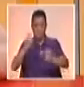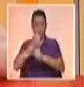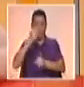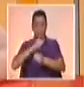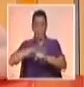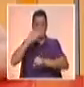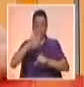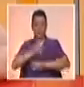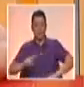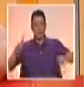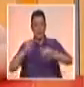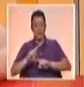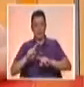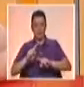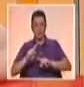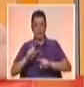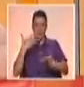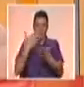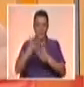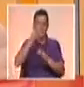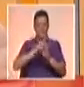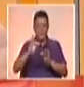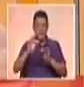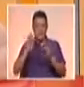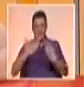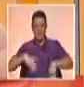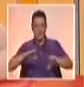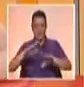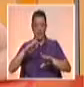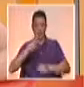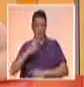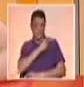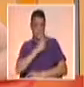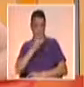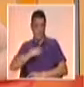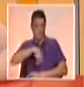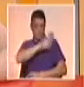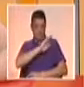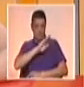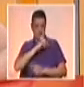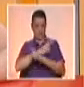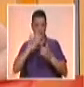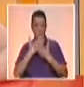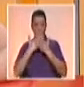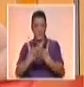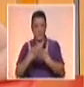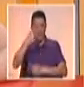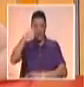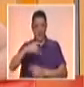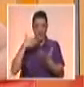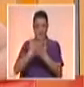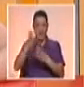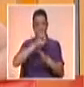profissão ainda não foi politicamente definida, apesar de, no caso da ESEC, já se ter, enfim, pedido várias vezes para que houvesse uma